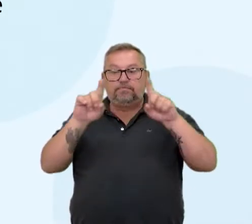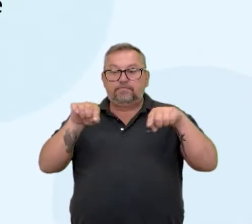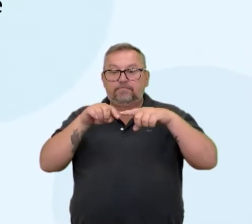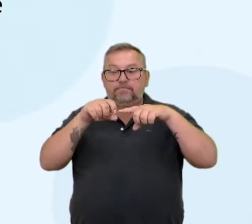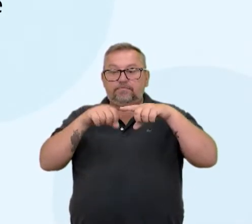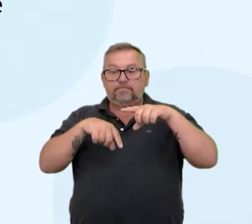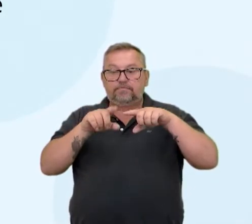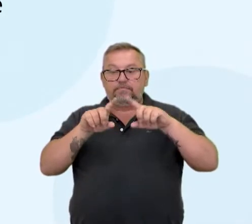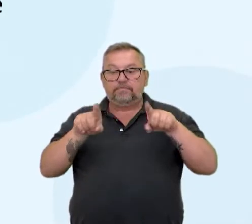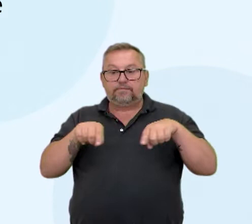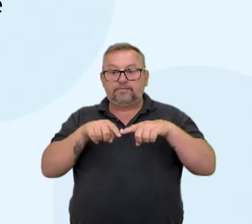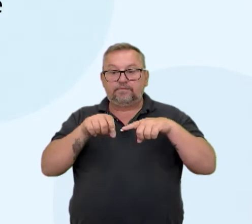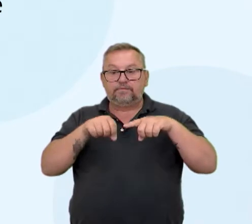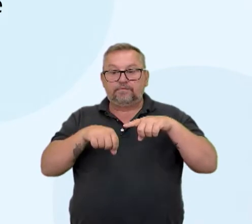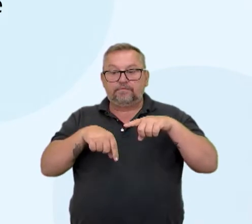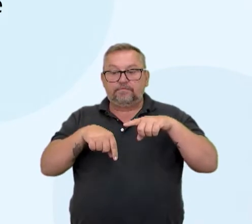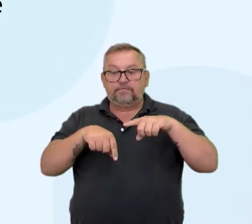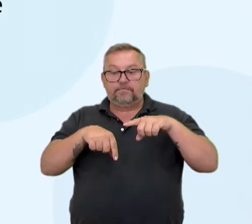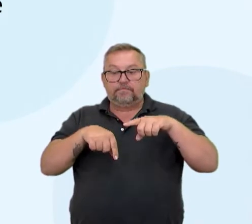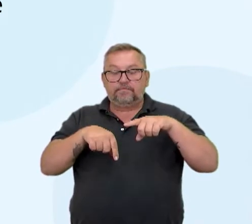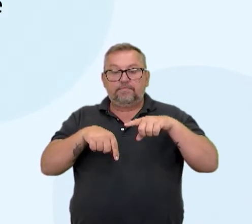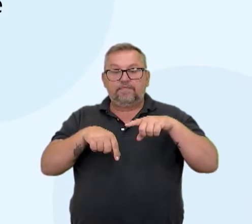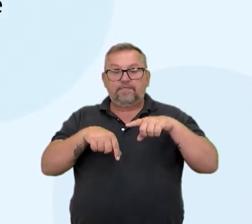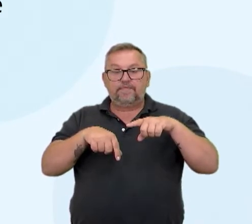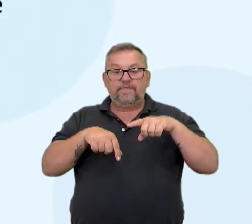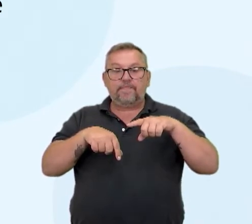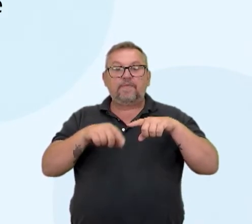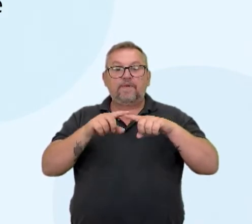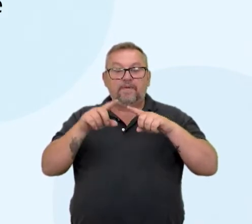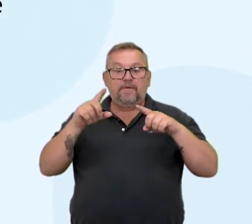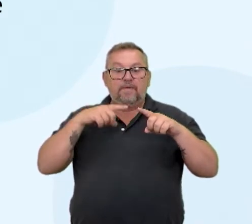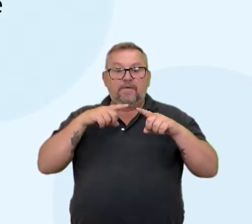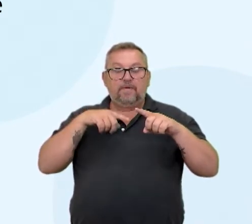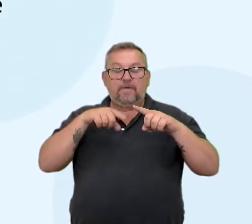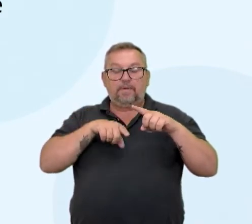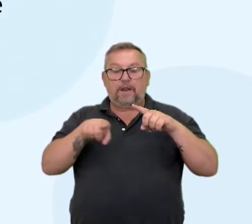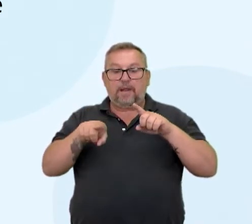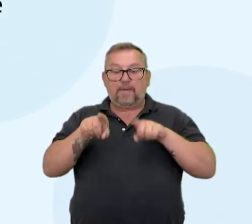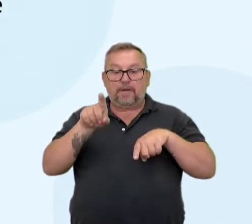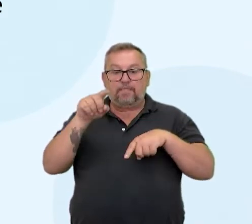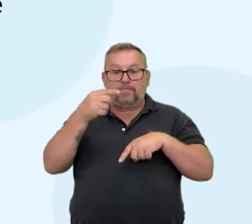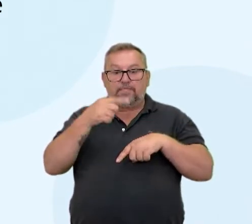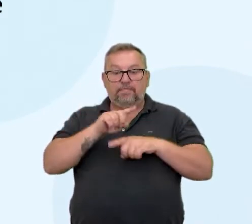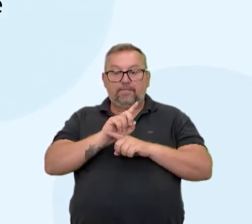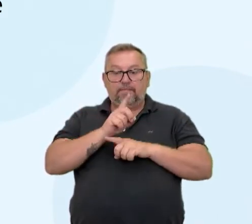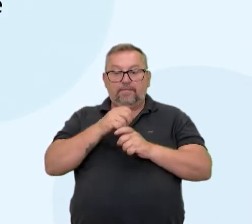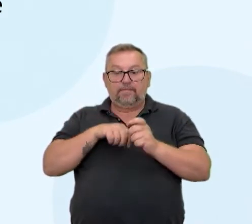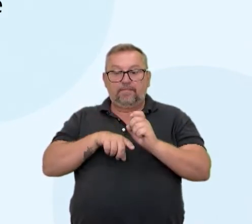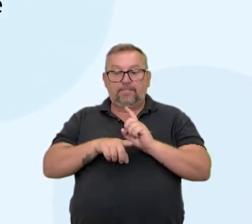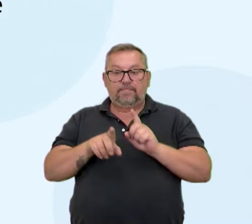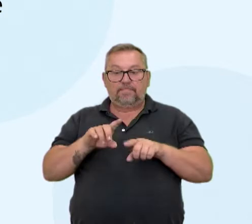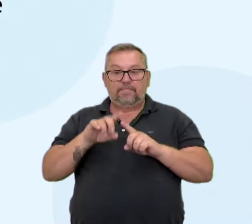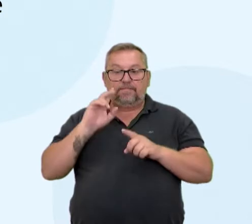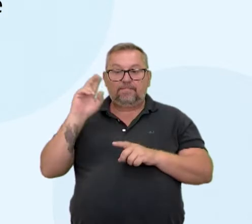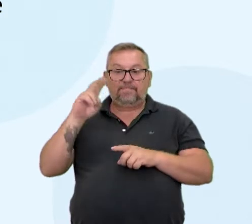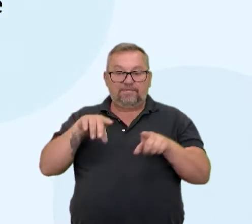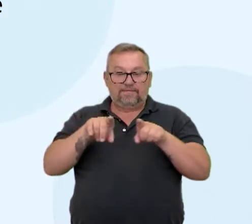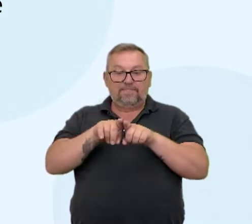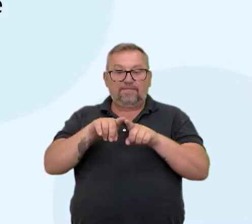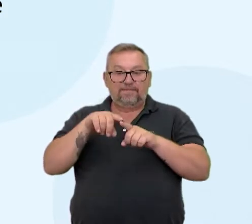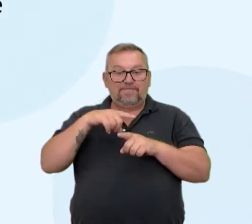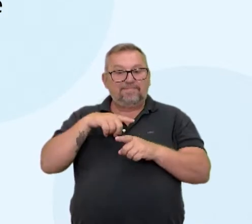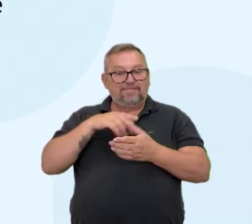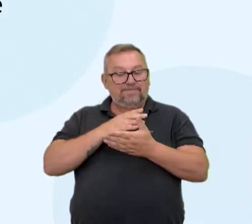tem, tá? Você vai ter um tipo de diagrama, né? Com braços aqui, né? Com representações. Perceba que existe um